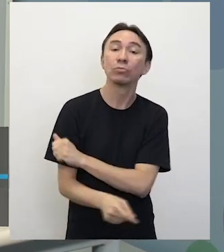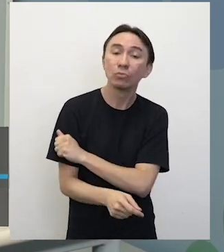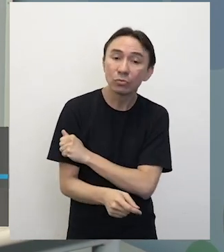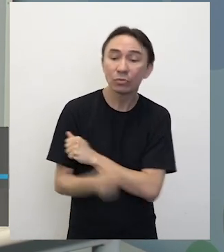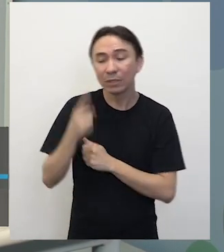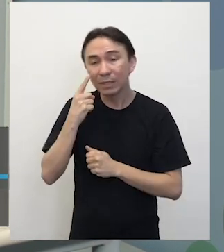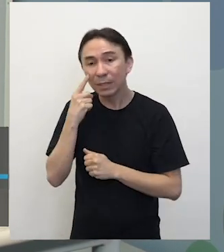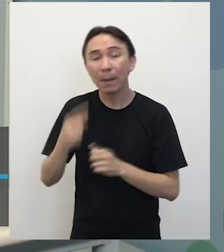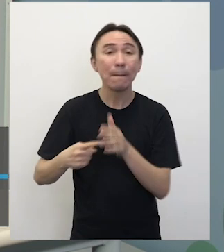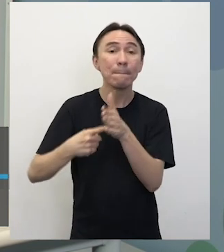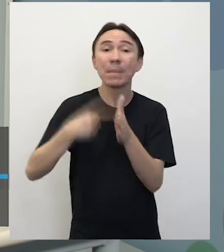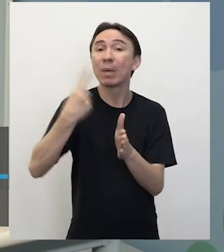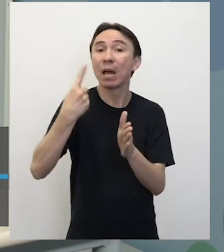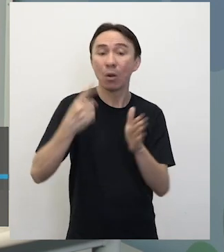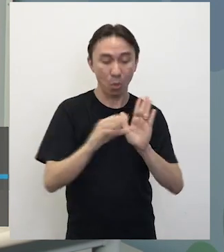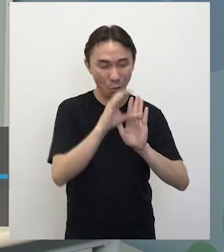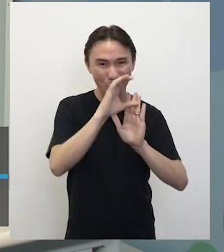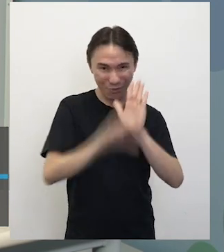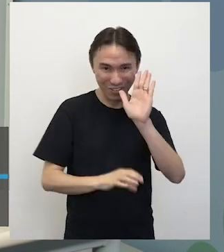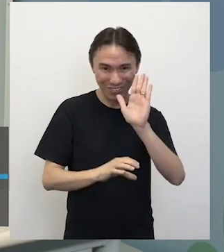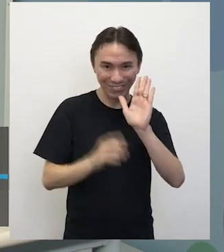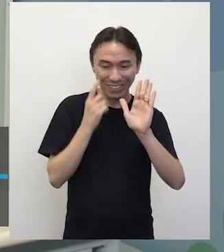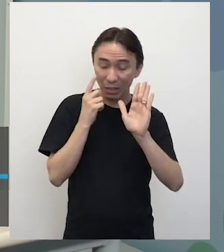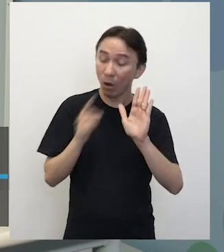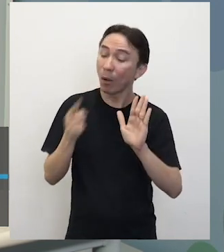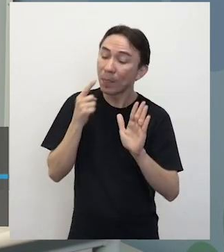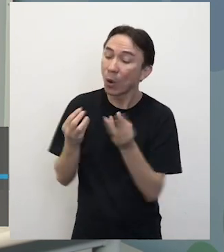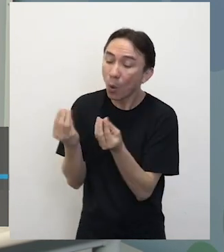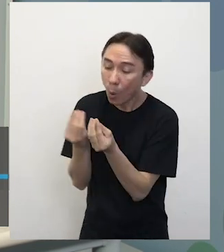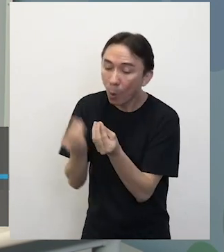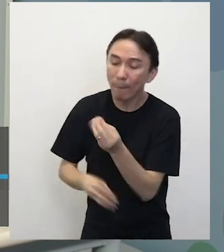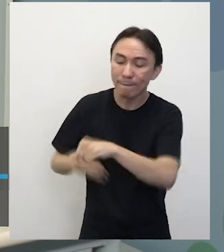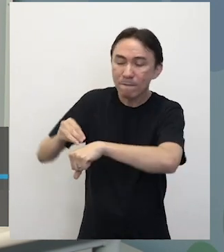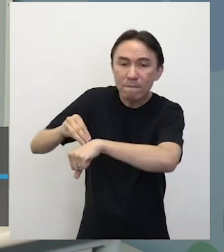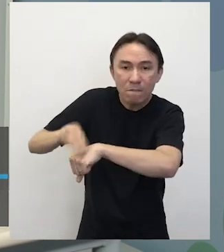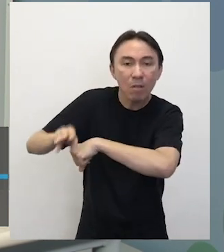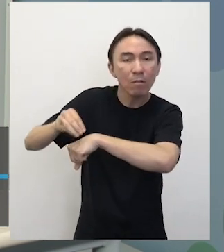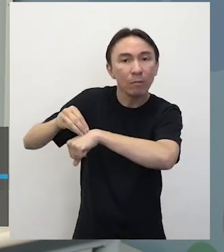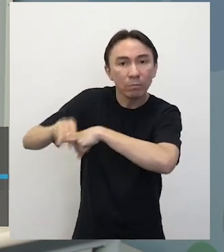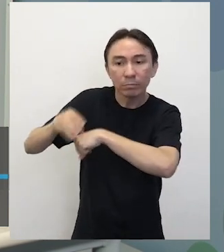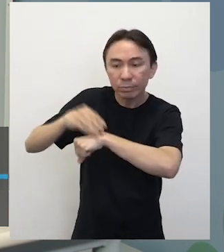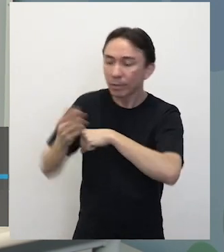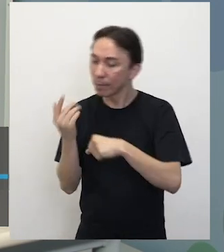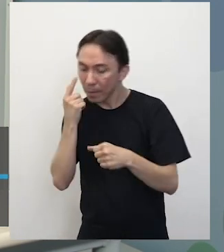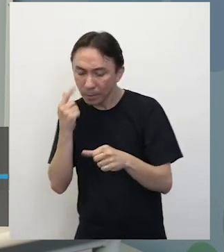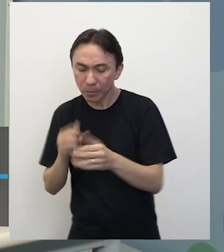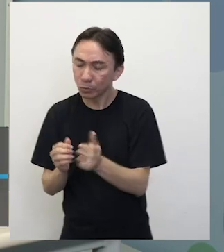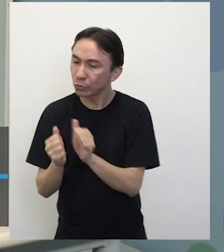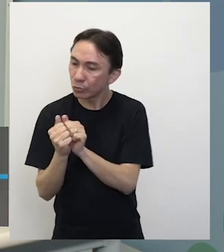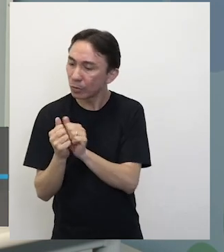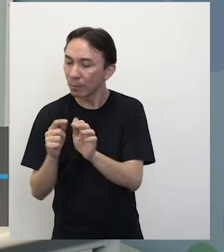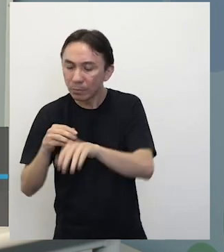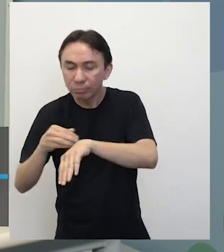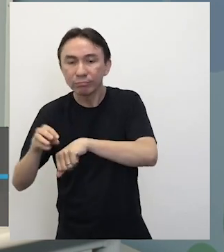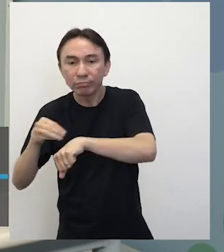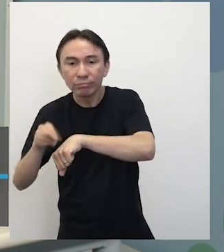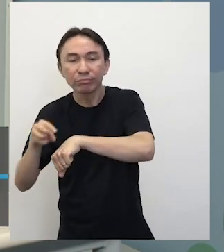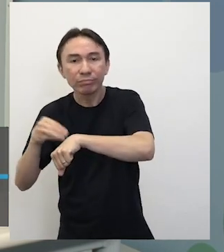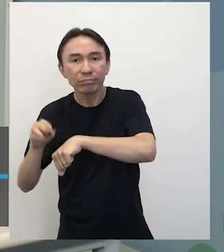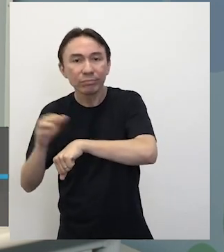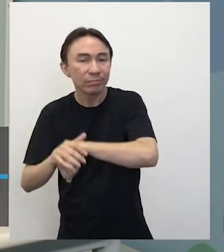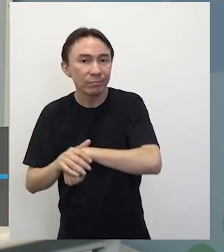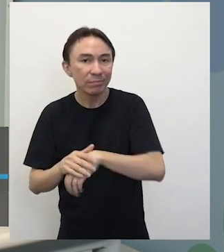o seu primeiro currículo. Então, no primeiro momento, você faz uma abordagem na quantidade. Então, nós vamos